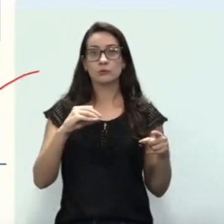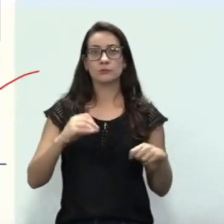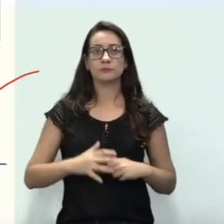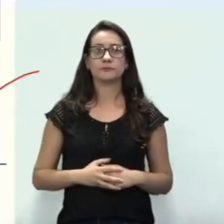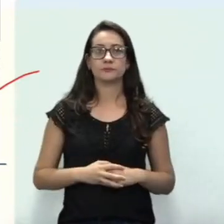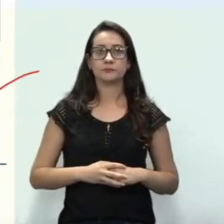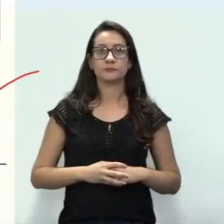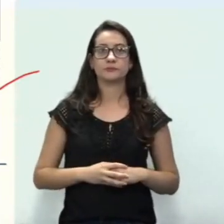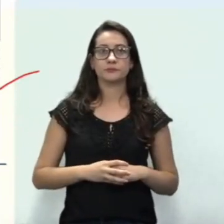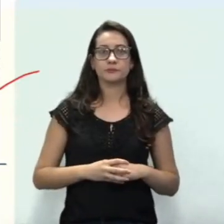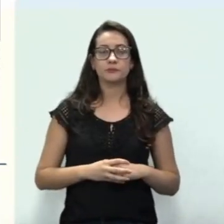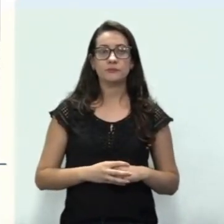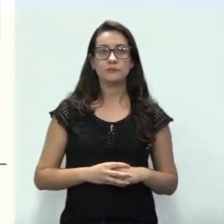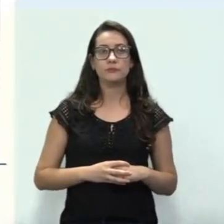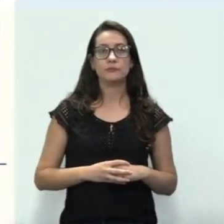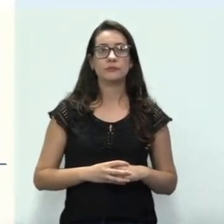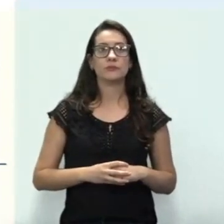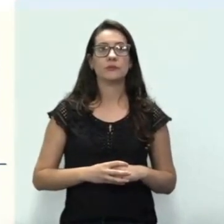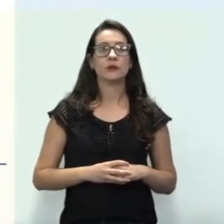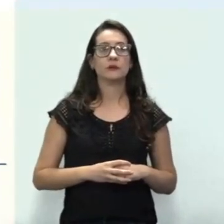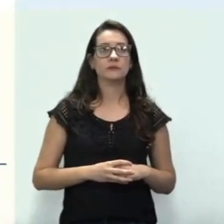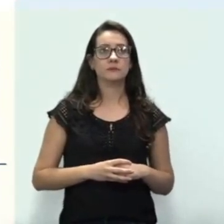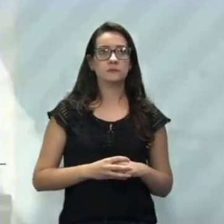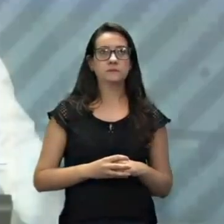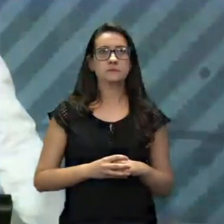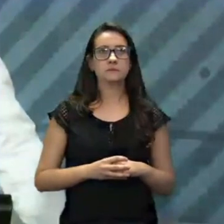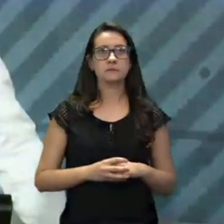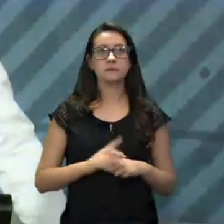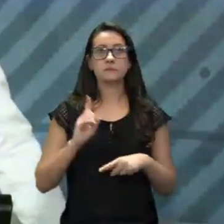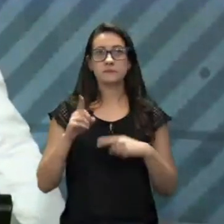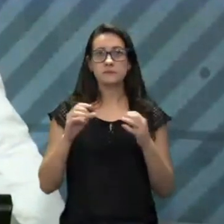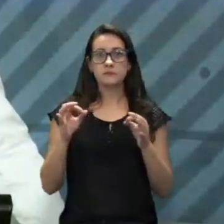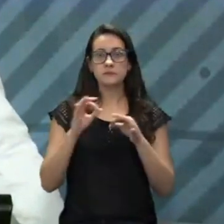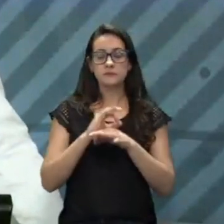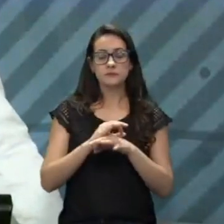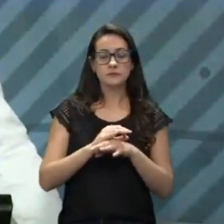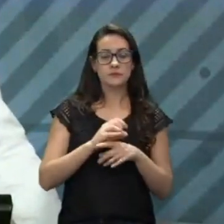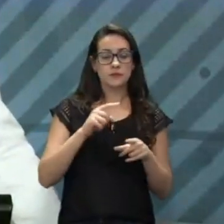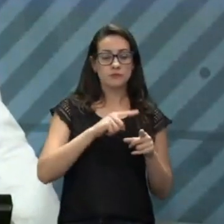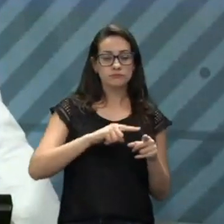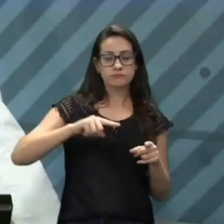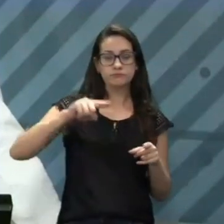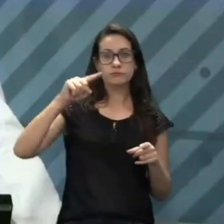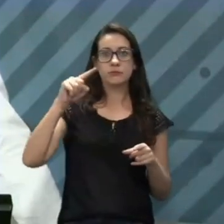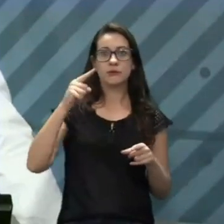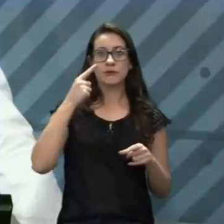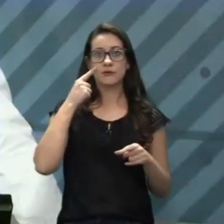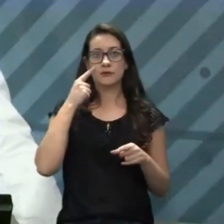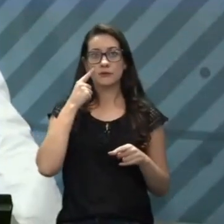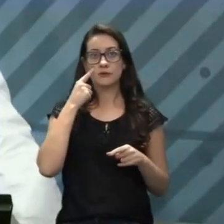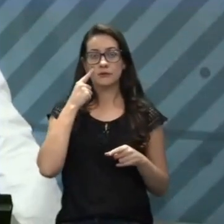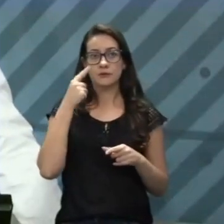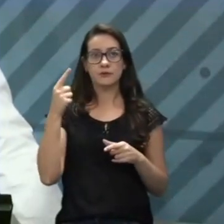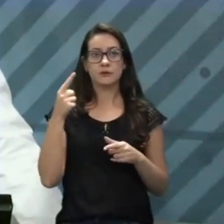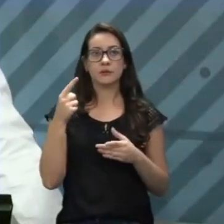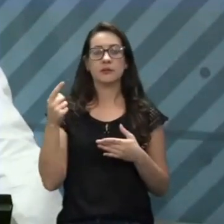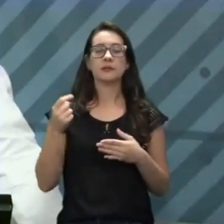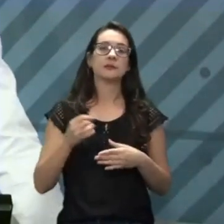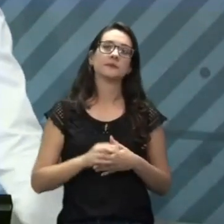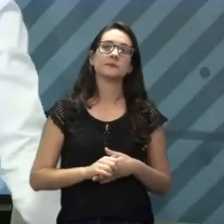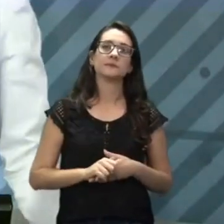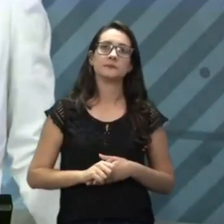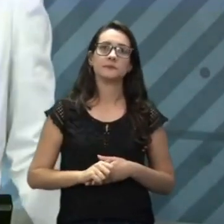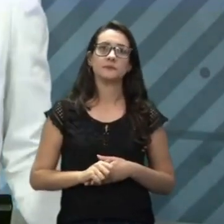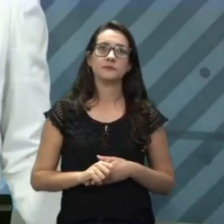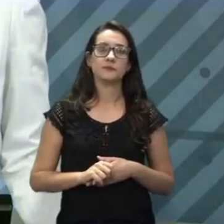Tá, pessoal? O resultado final da nossa decalagem, a gente pode ver neste exemplo que a gente tem